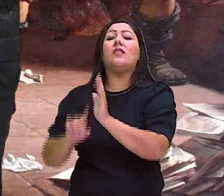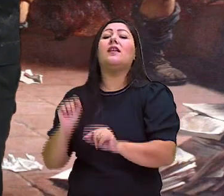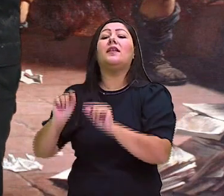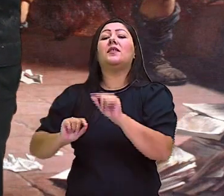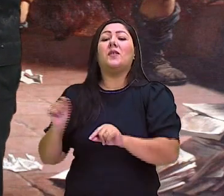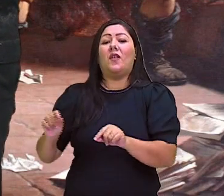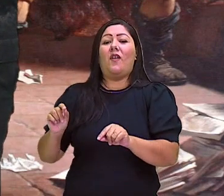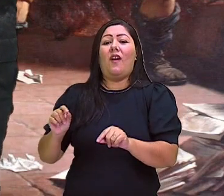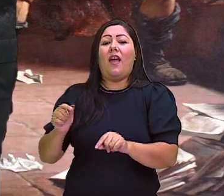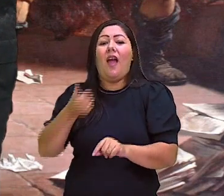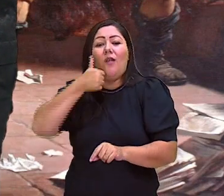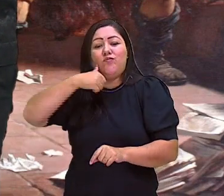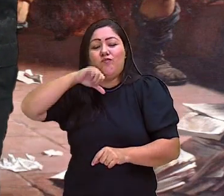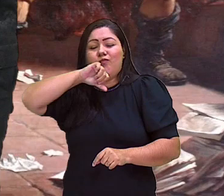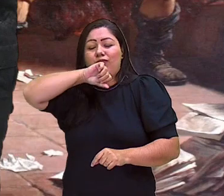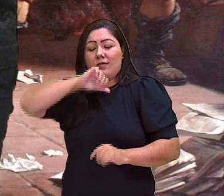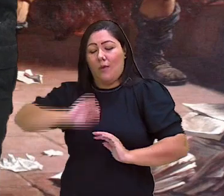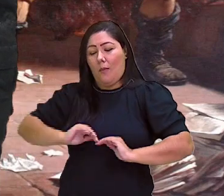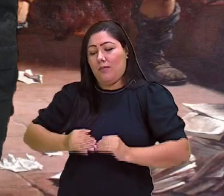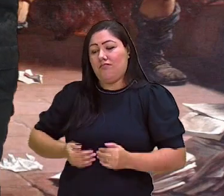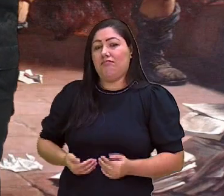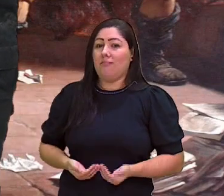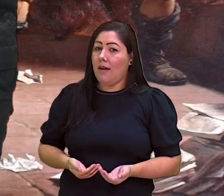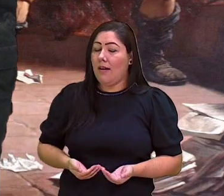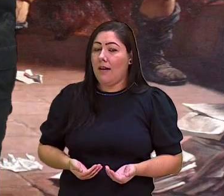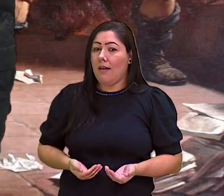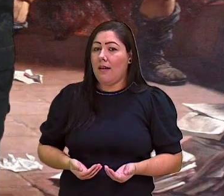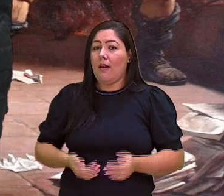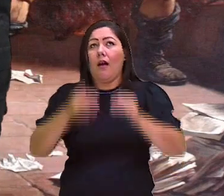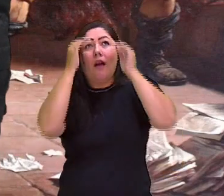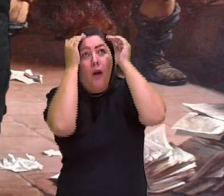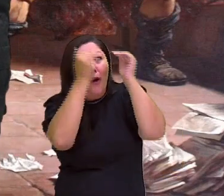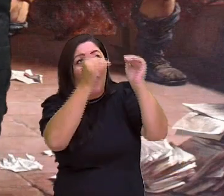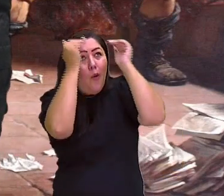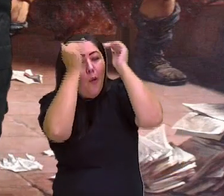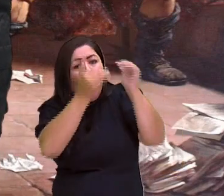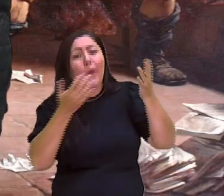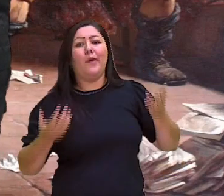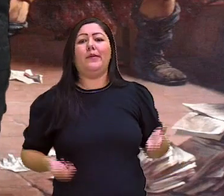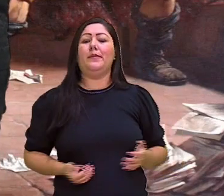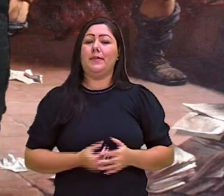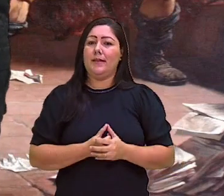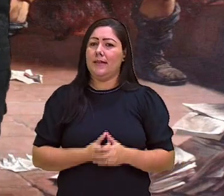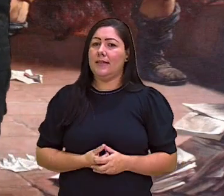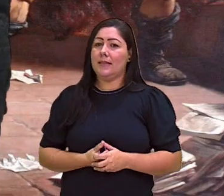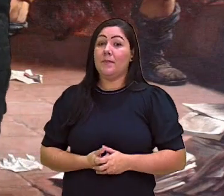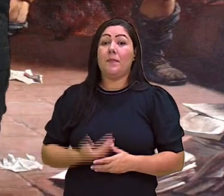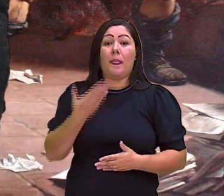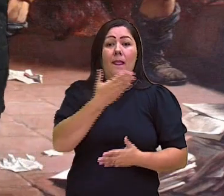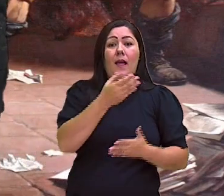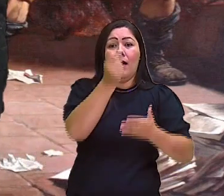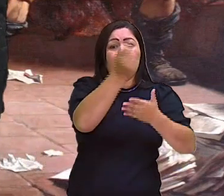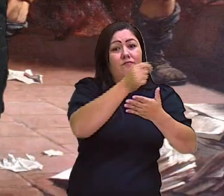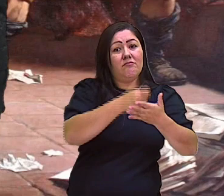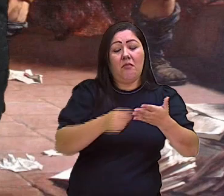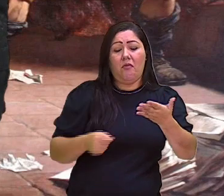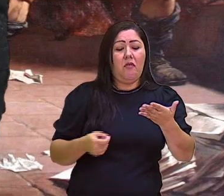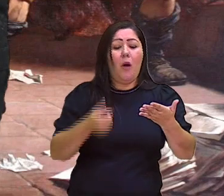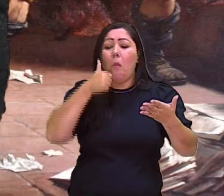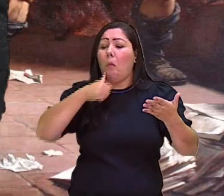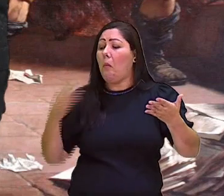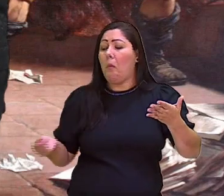da lei, da carta, né, magna, de uma constituição, as mulheres não